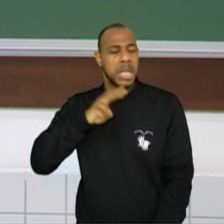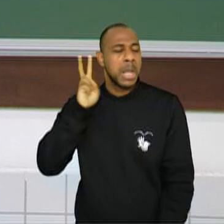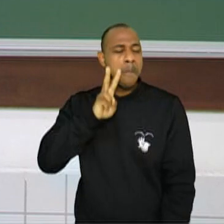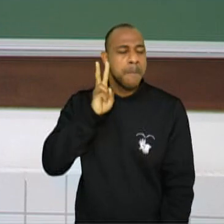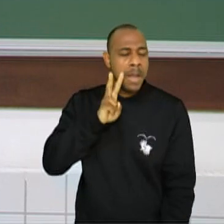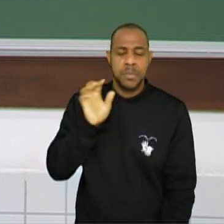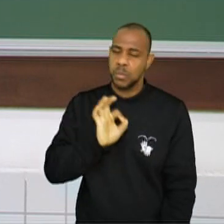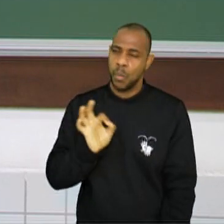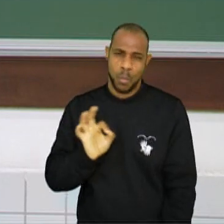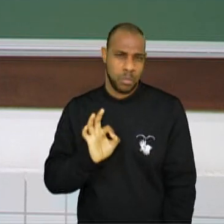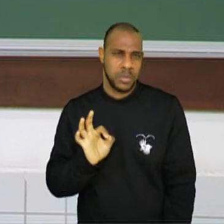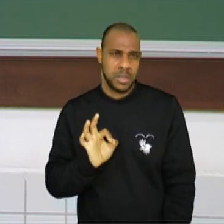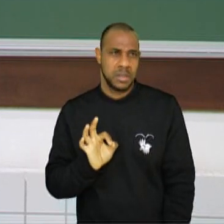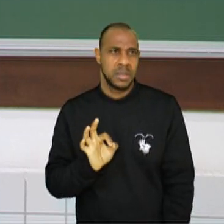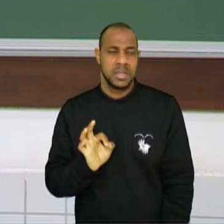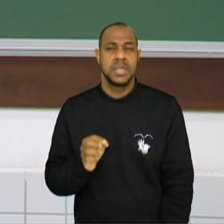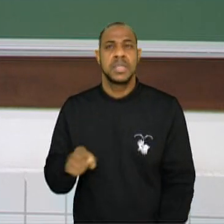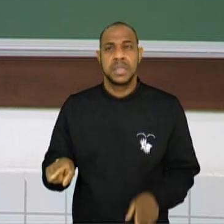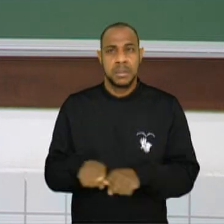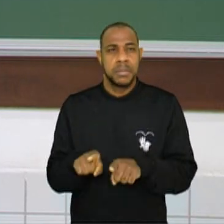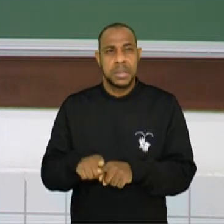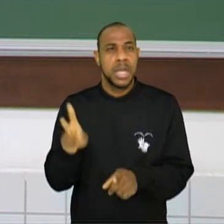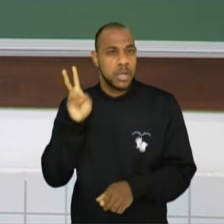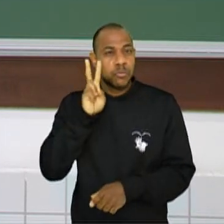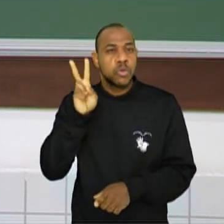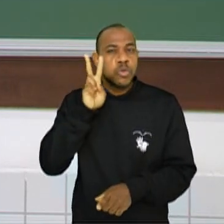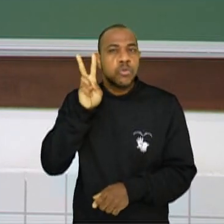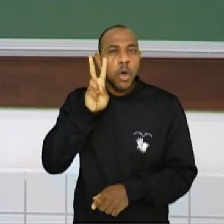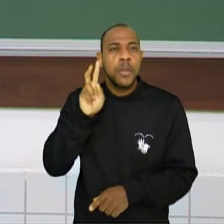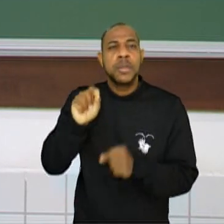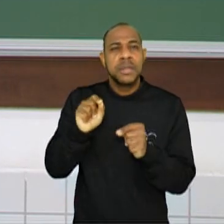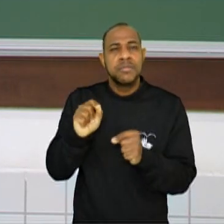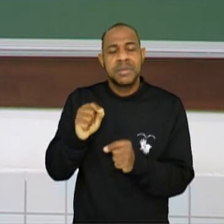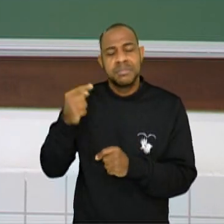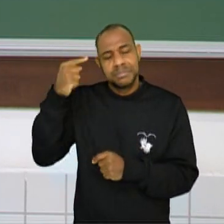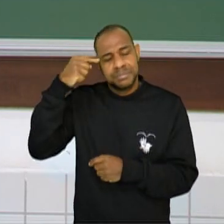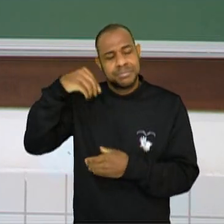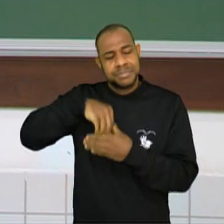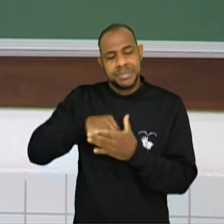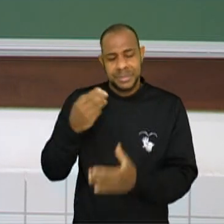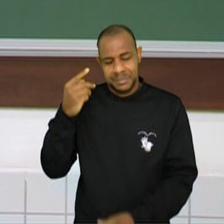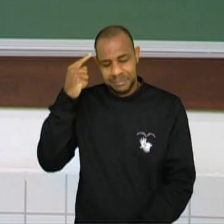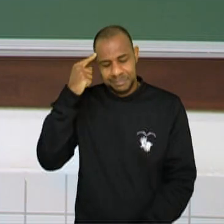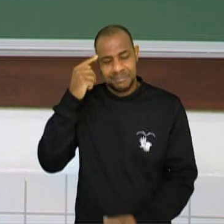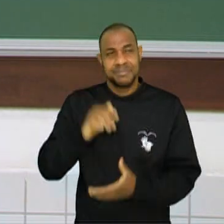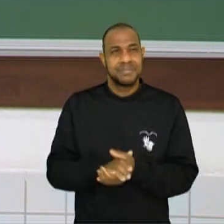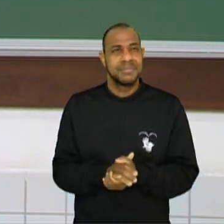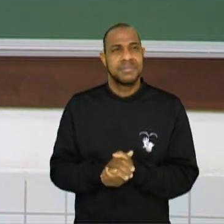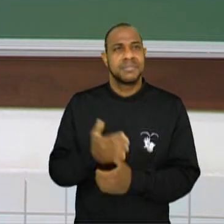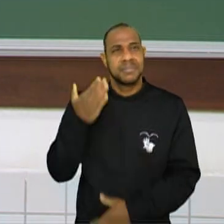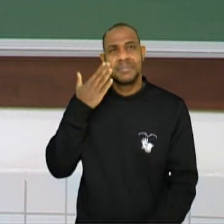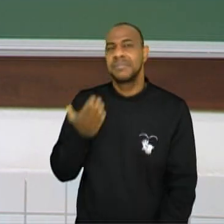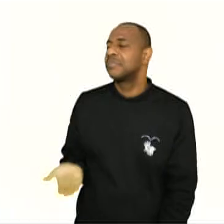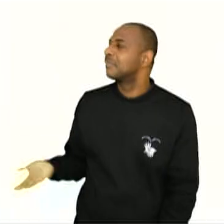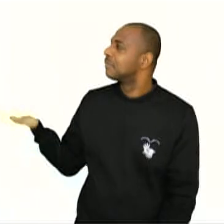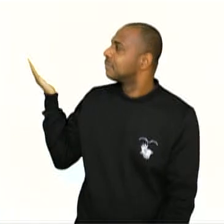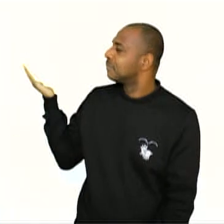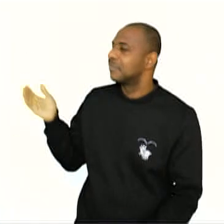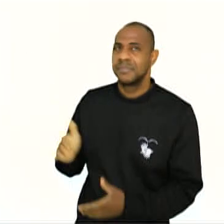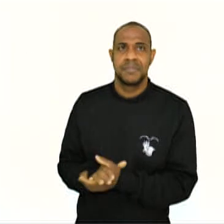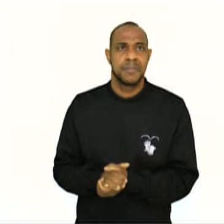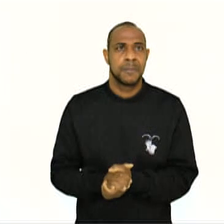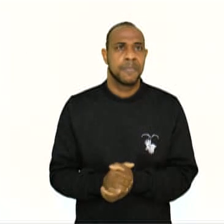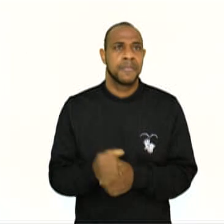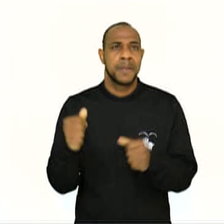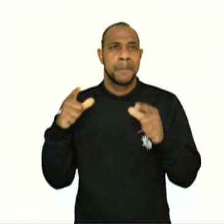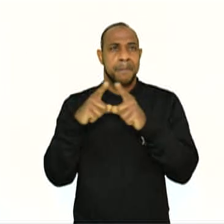todos os dias, mas também aquilo que em história fica mais ou menos nas sombras. Na sequência, um outro elemento cultural importante.